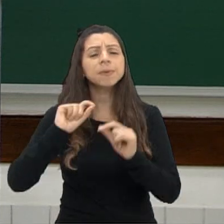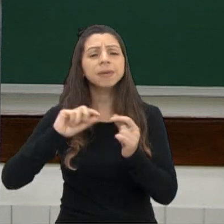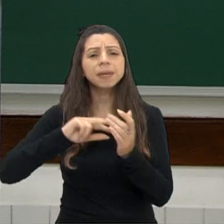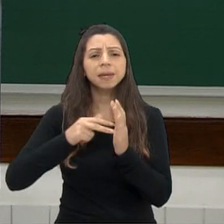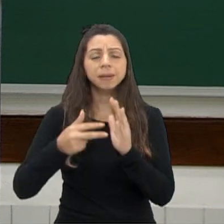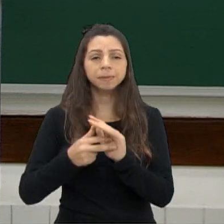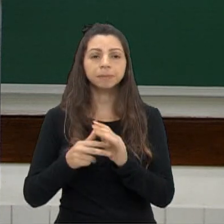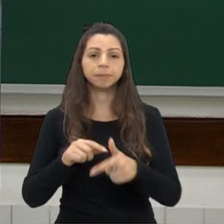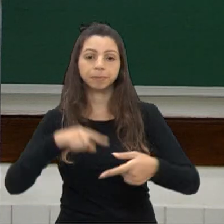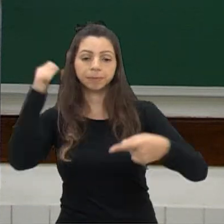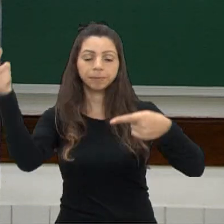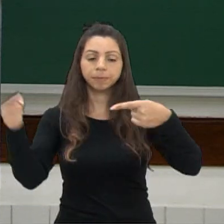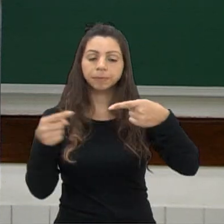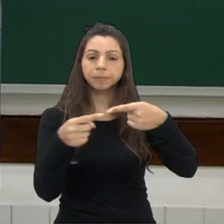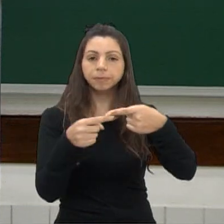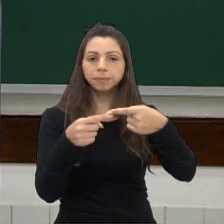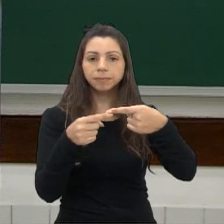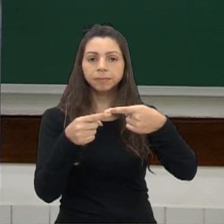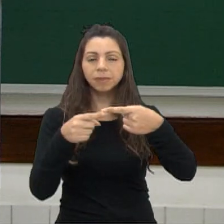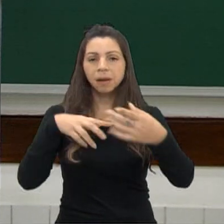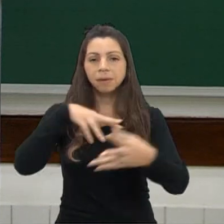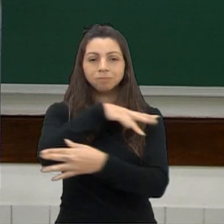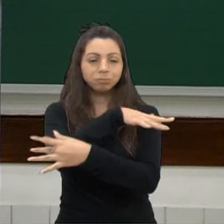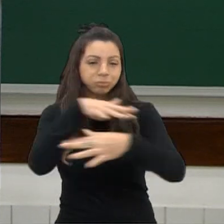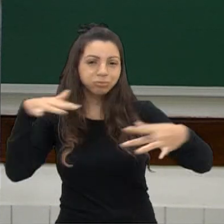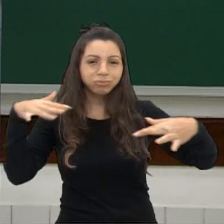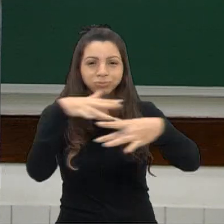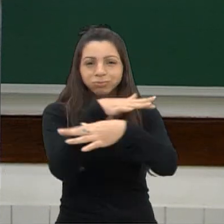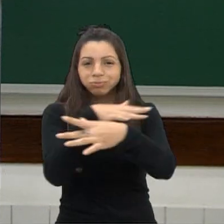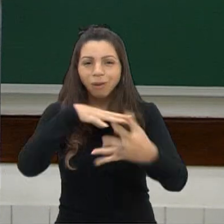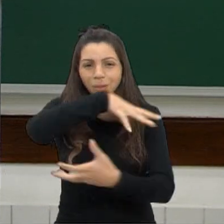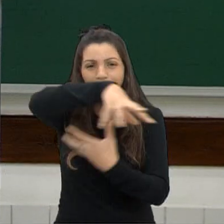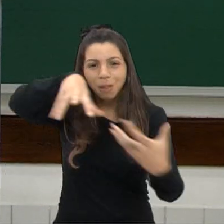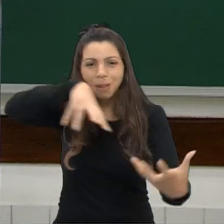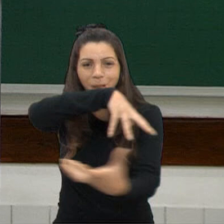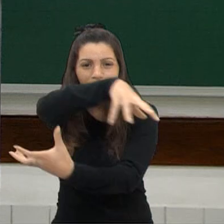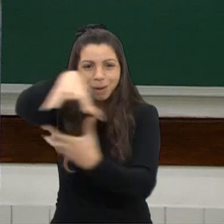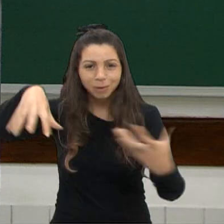Fusarca é uma folia, uma agitação, uma bagunça.